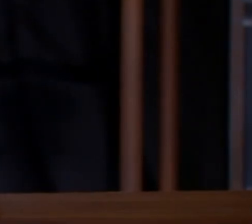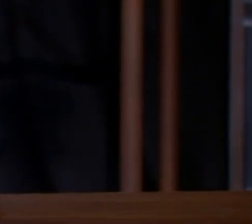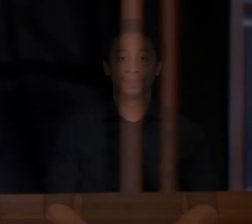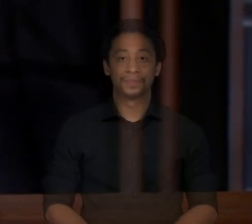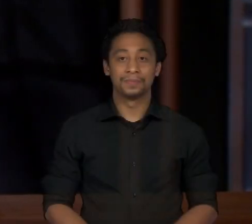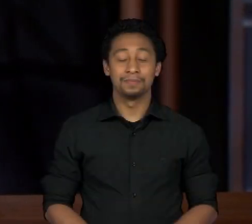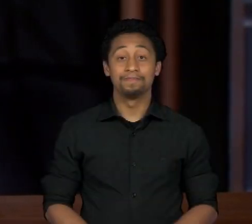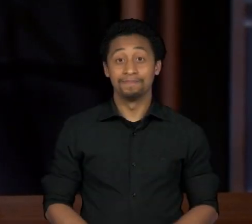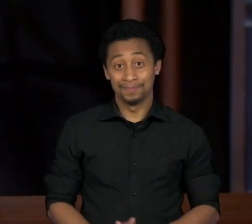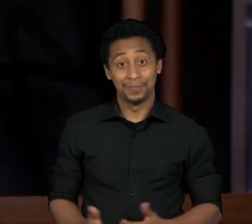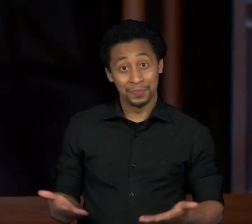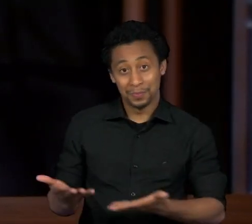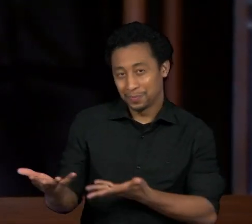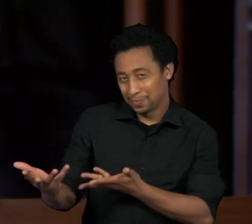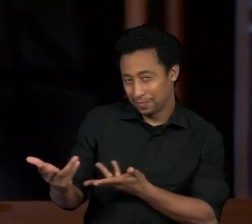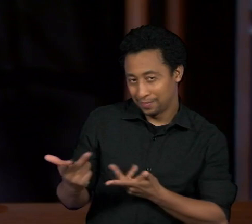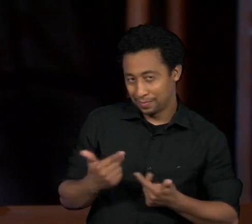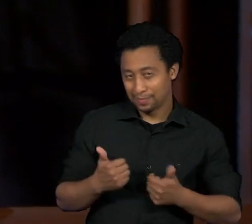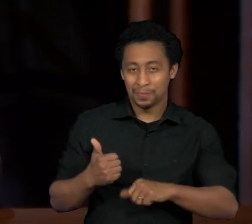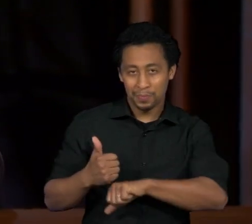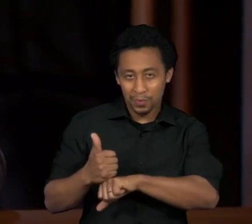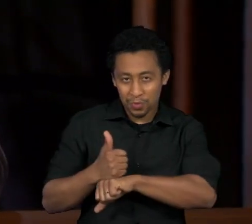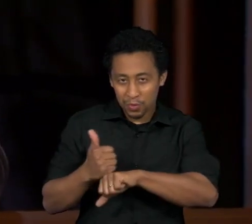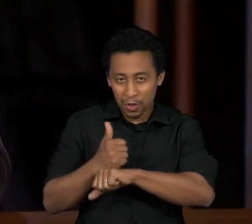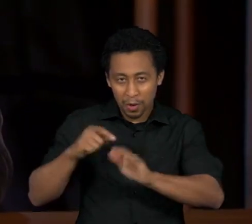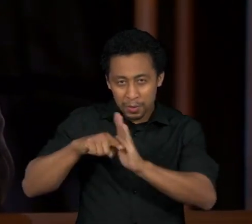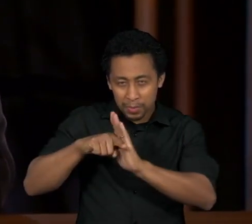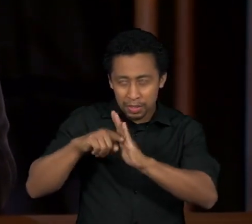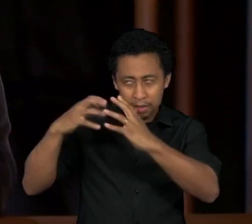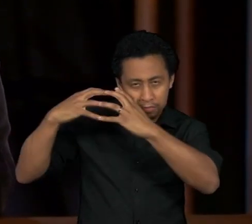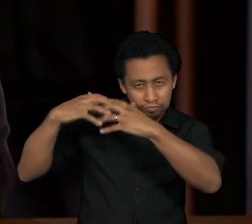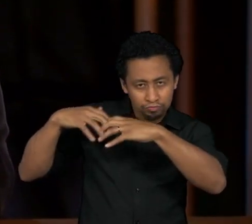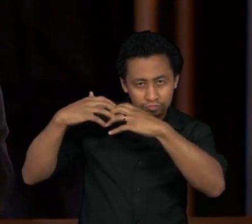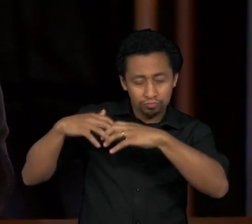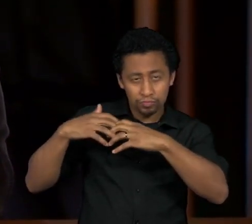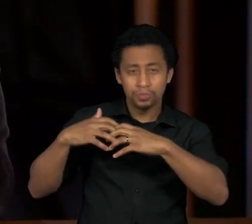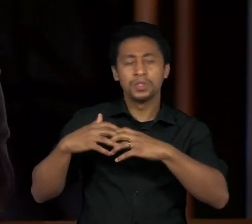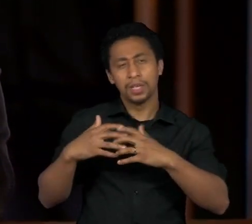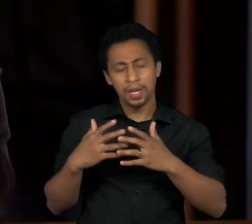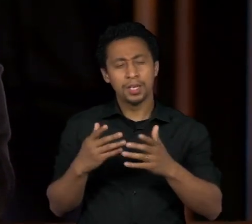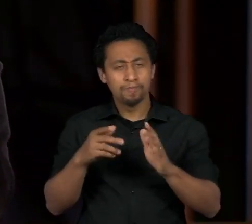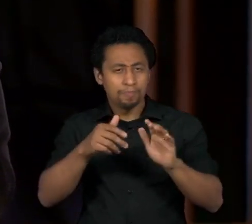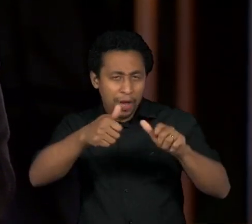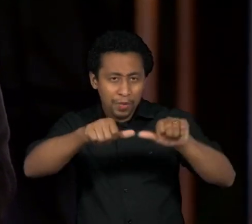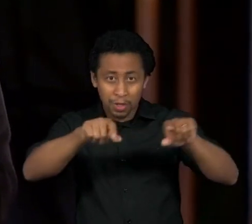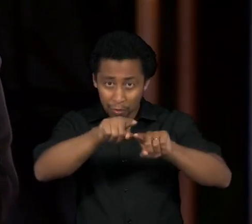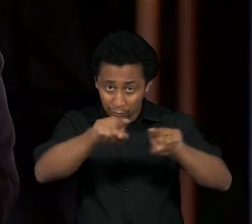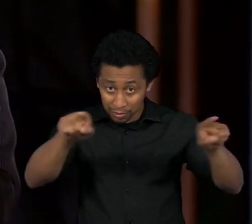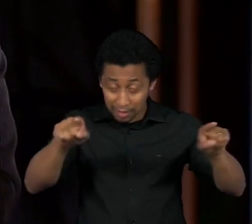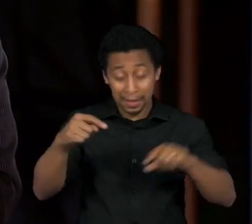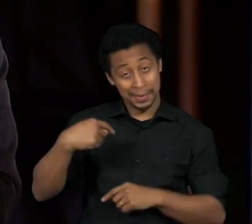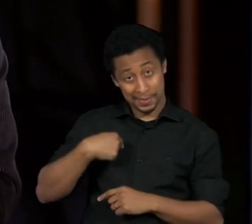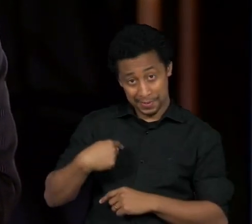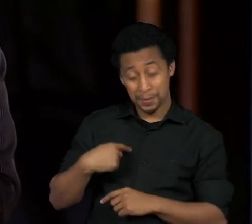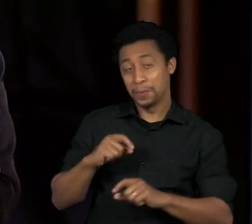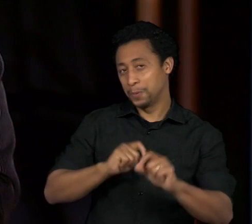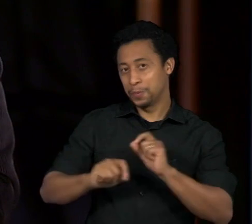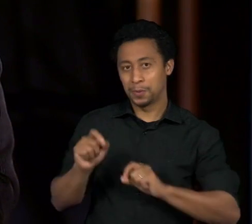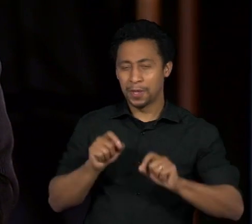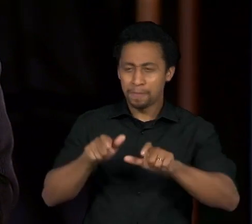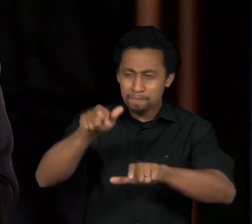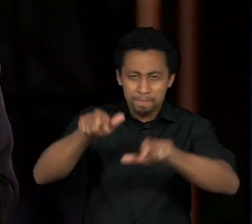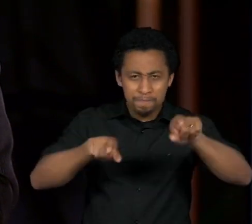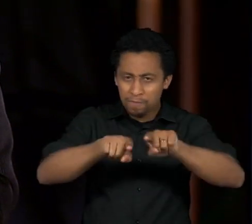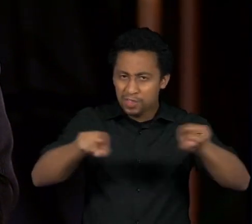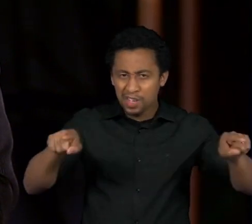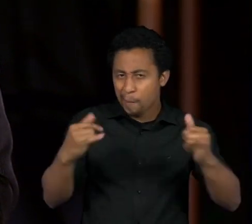O meu convidado, o neurocientista Siddhartha Ribeiro, define você e eu, telespectador, assim: finitos